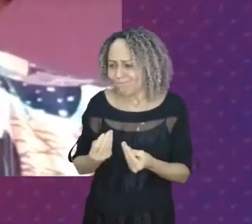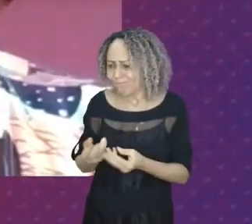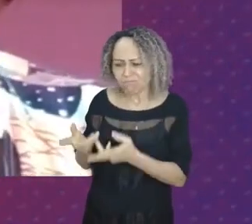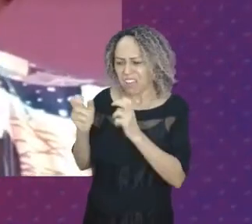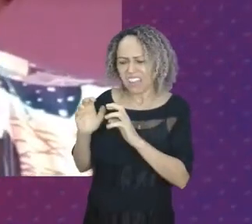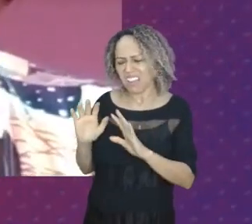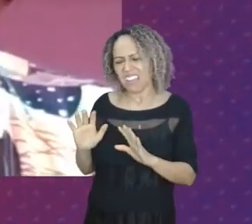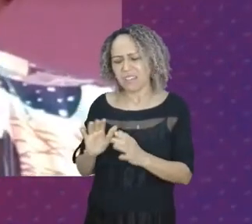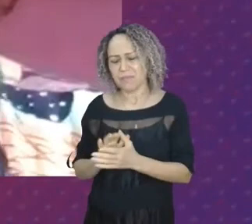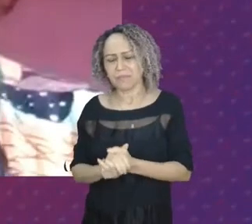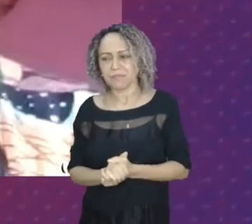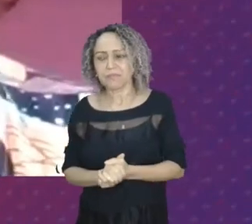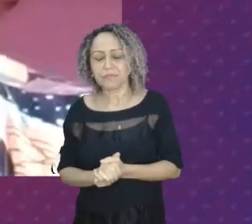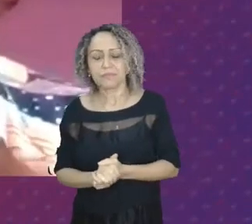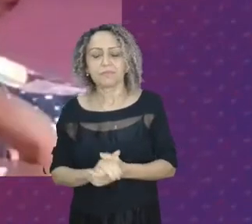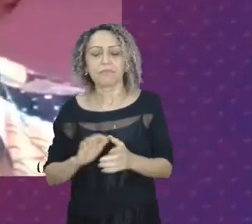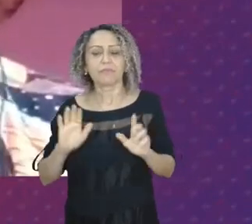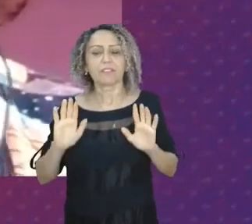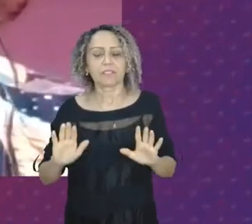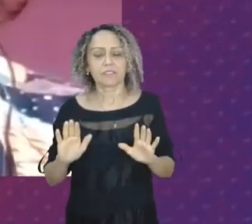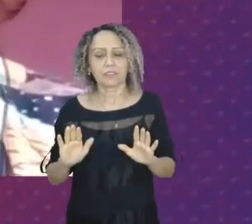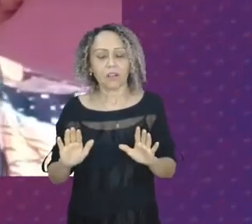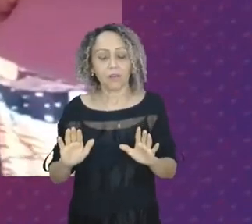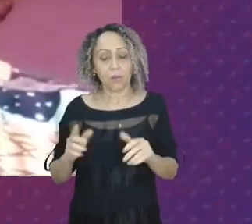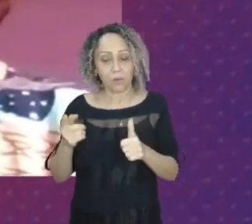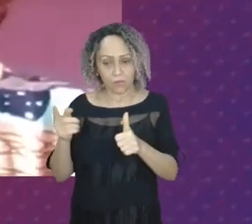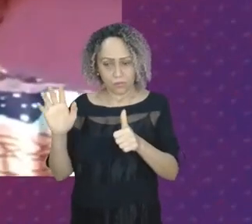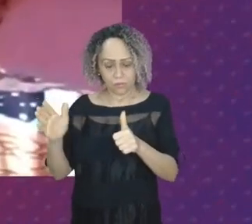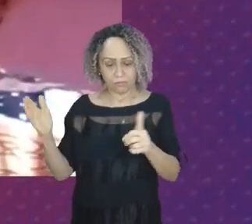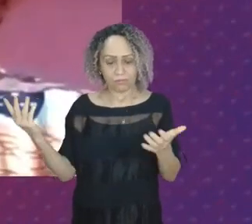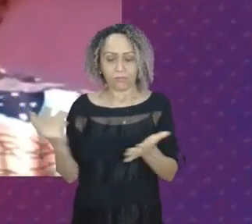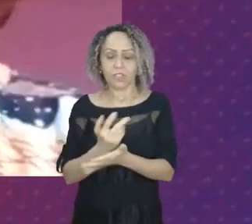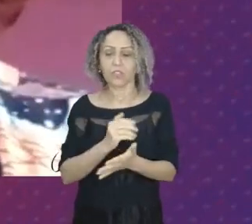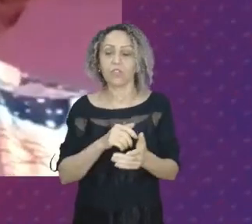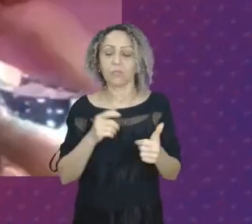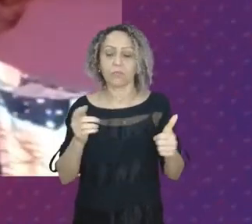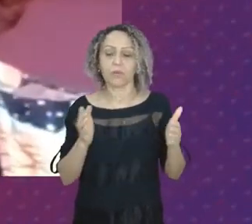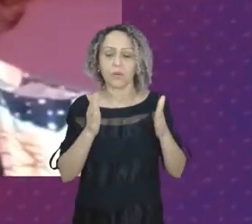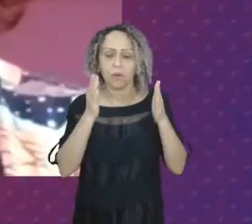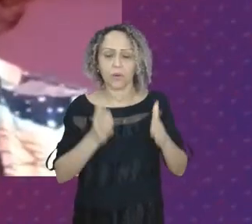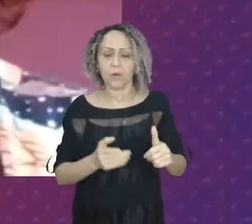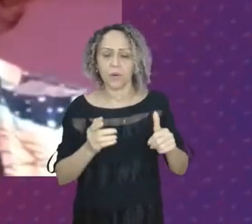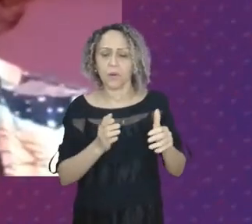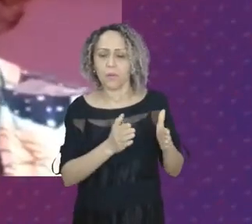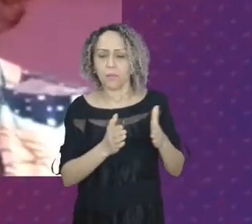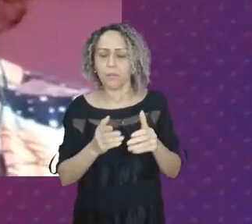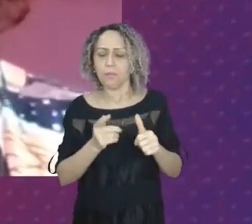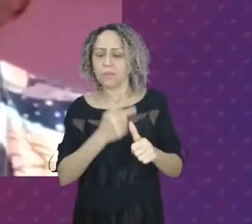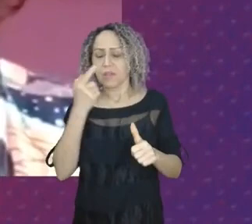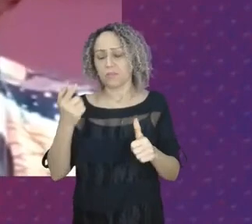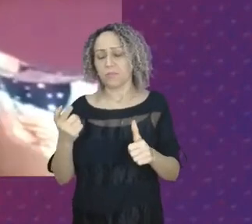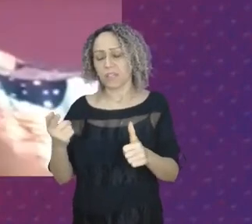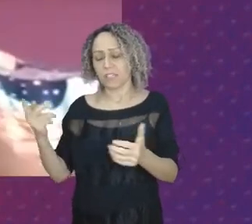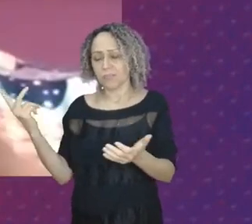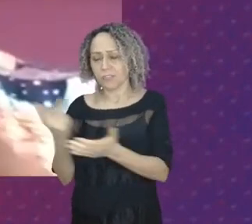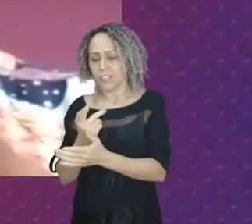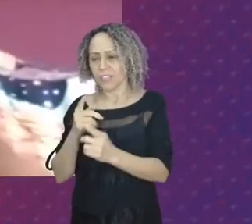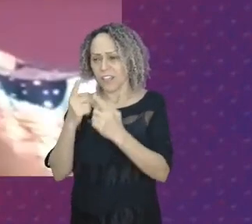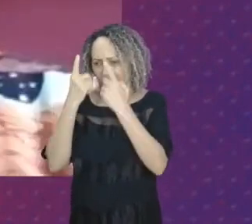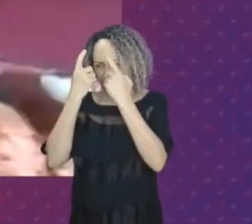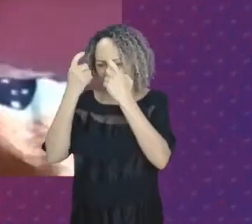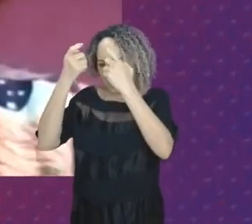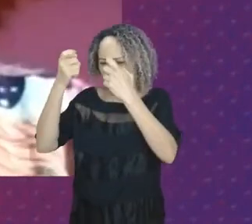a gente tem um primeiro momento, que é o momento da violência, onde a violência física, psicológica ou sexual acontece, o marido